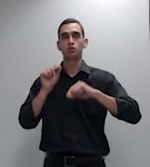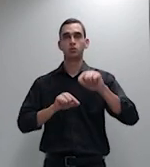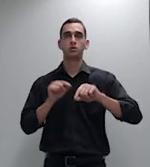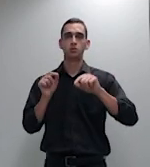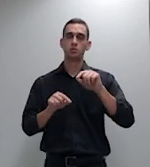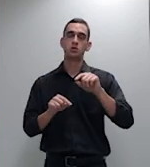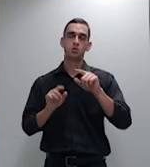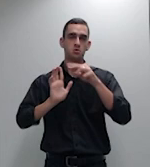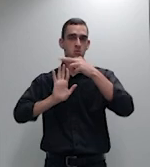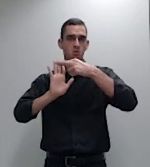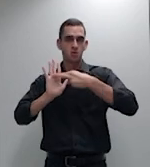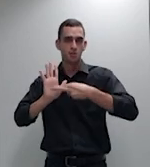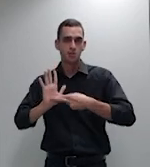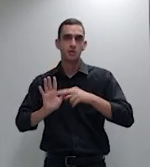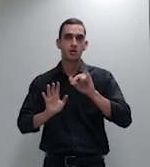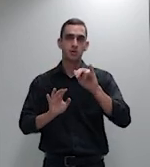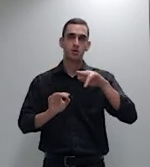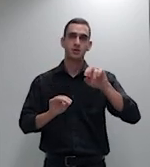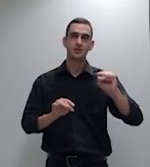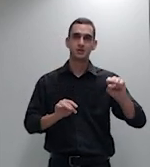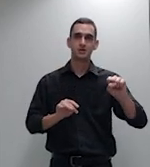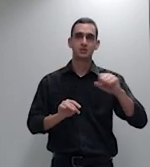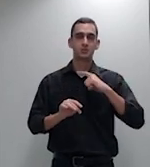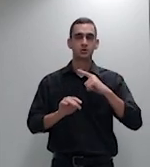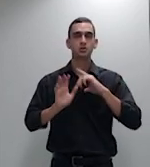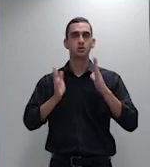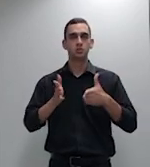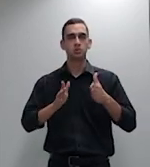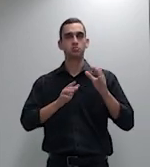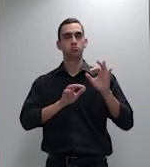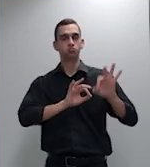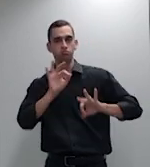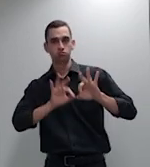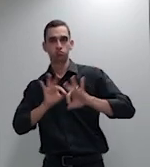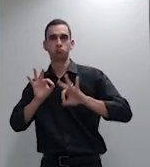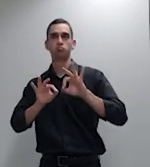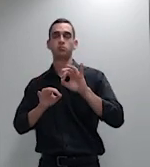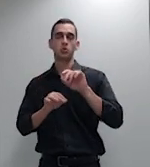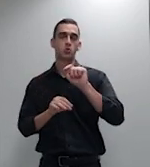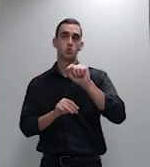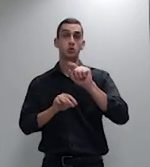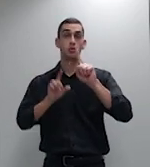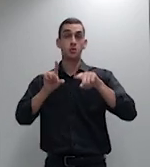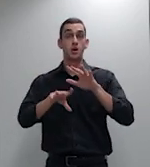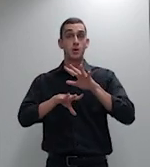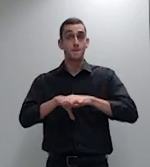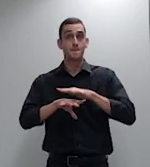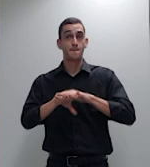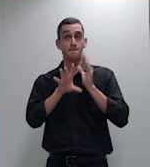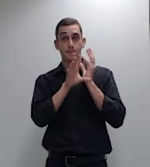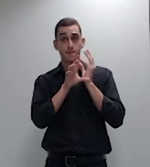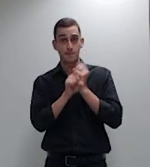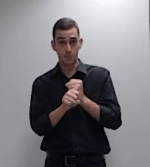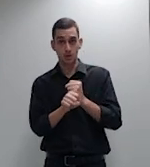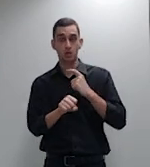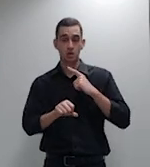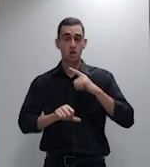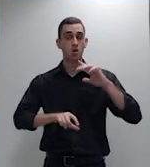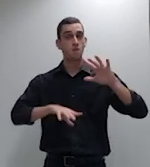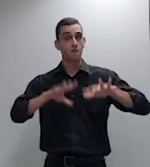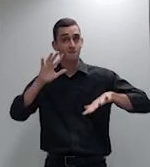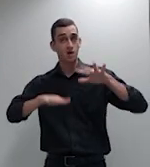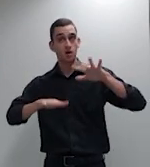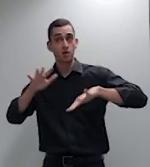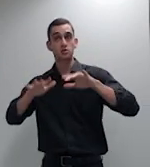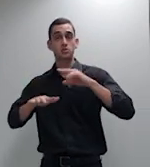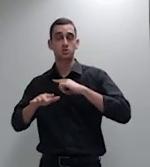que observa o sentido matemático da expressão variação cumulada referente ao aumento real